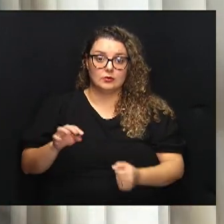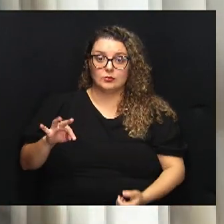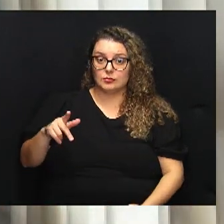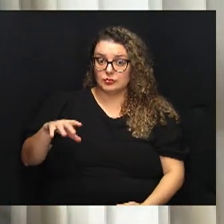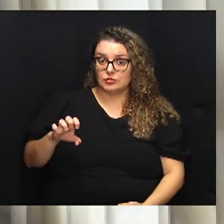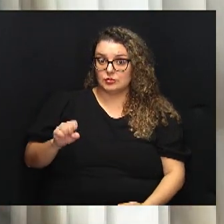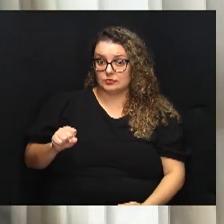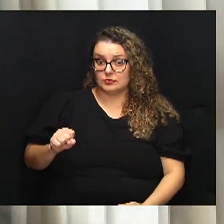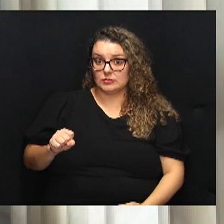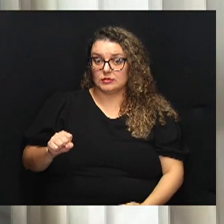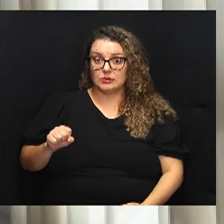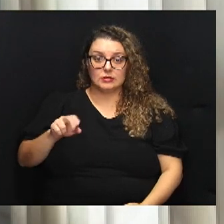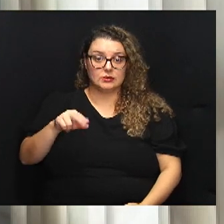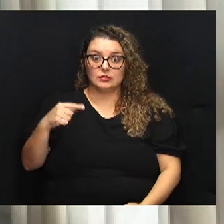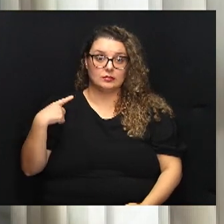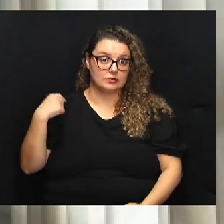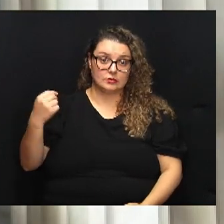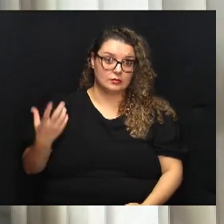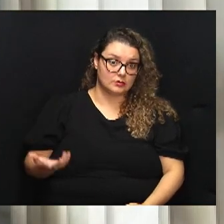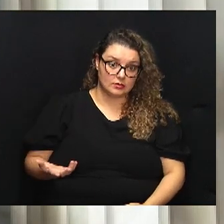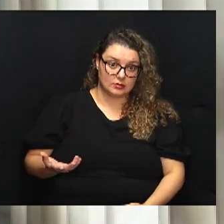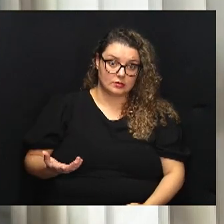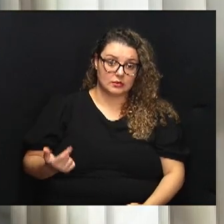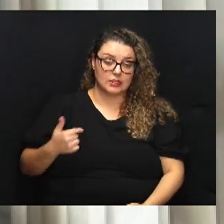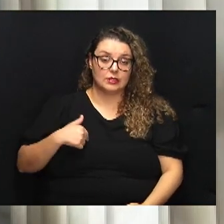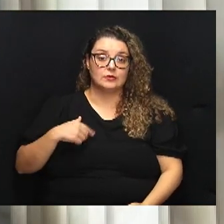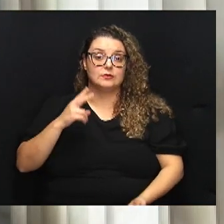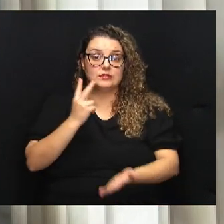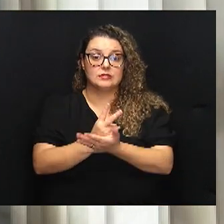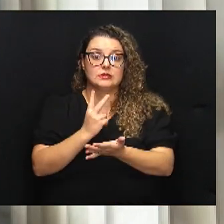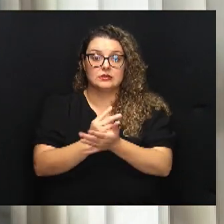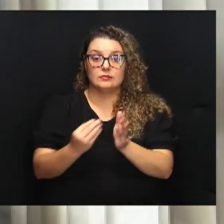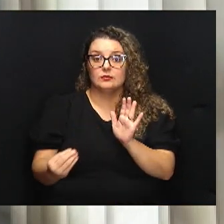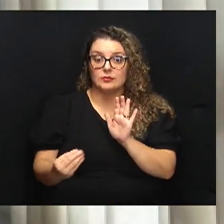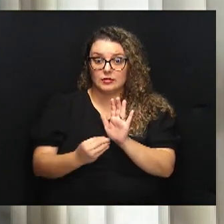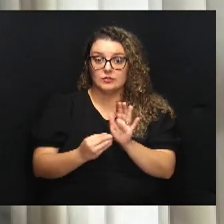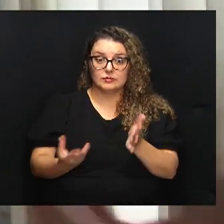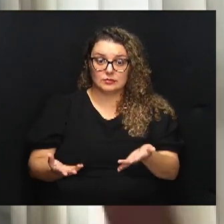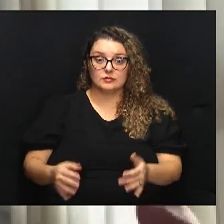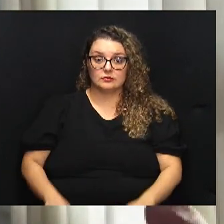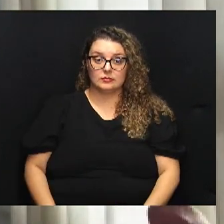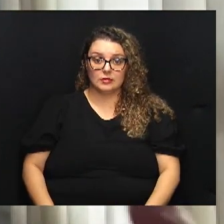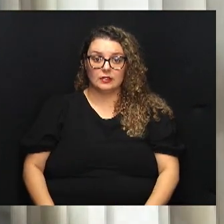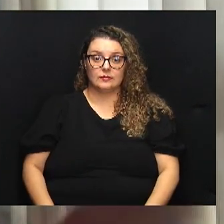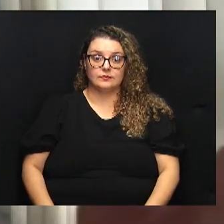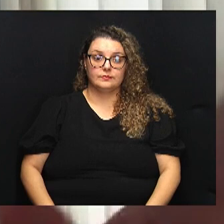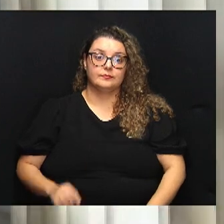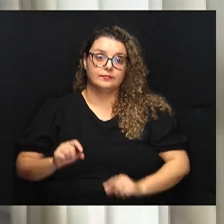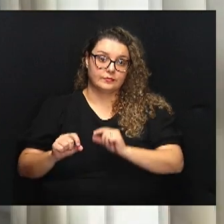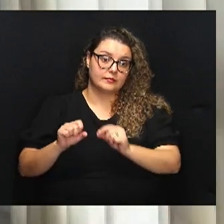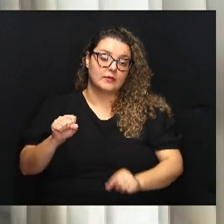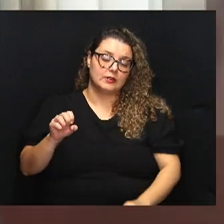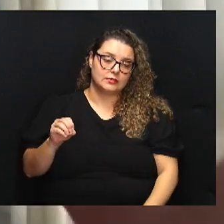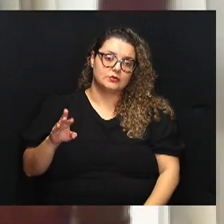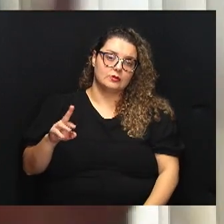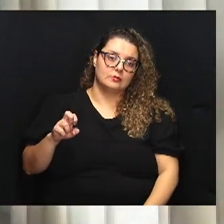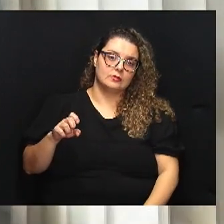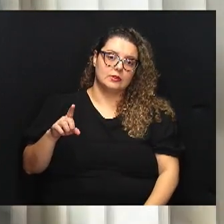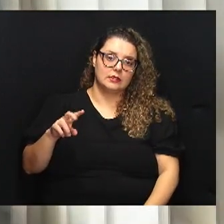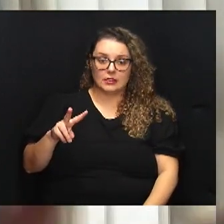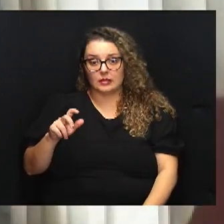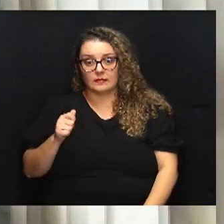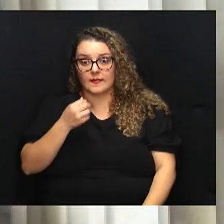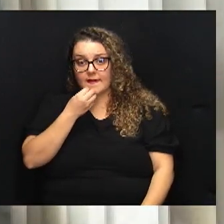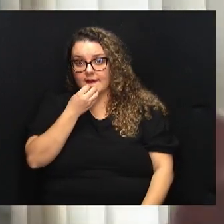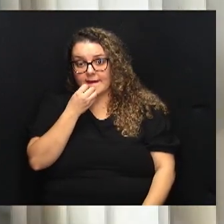eu nunca era escolhida. Eu ficava sempre por último, né? Então aí quem sobrava, o time que ainda não tinha